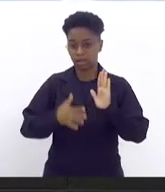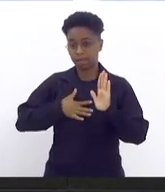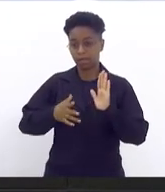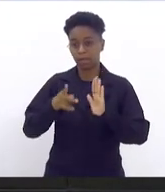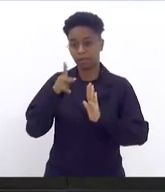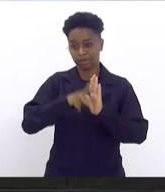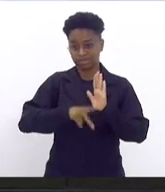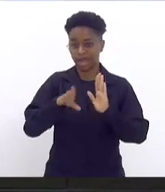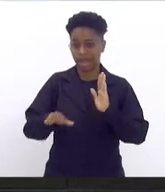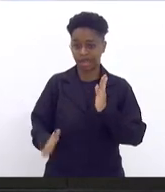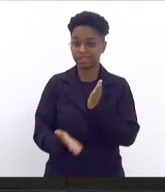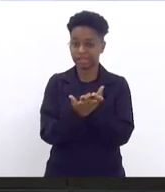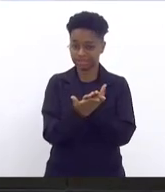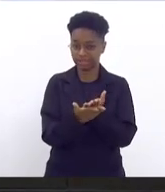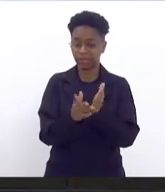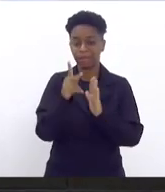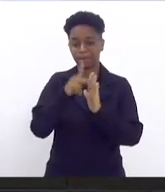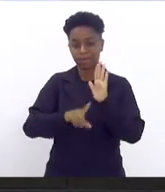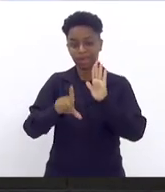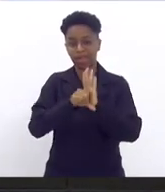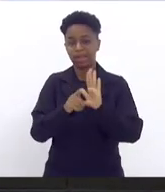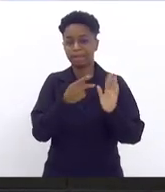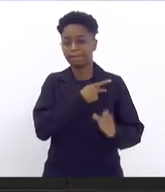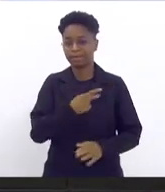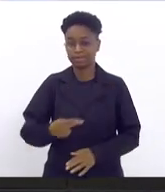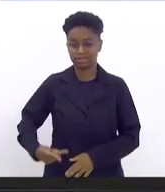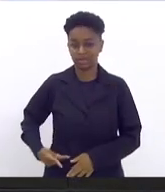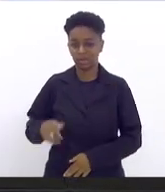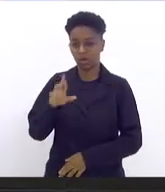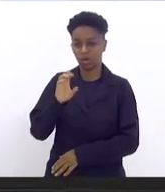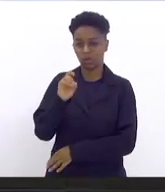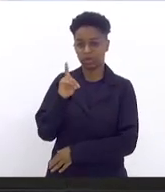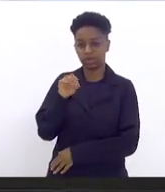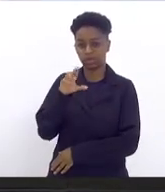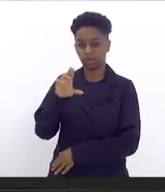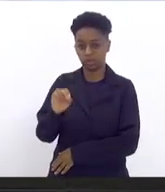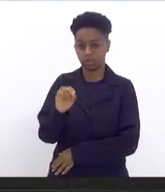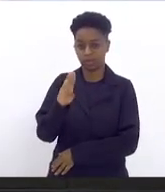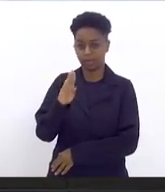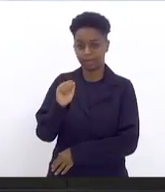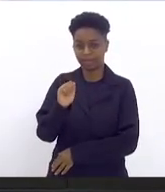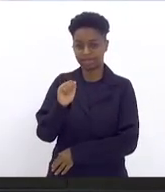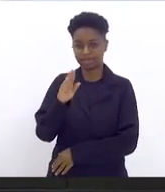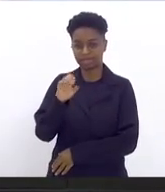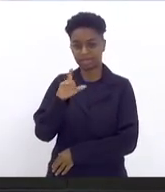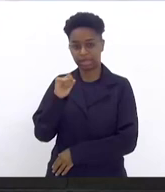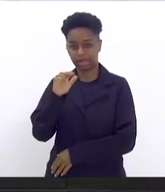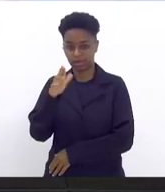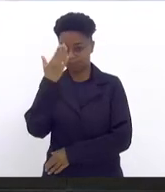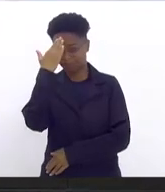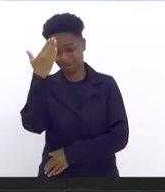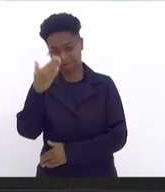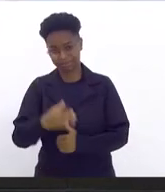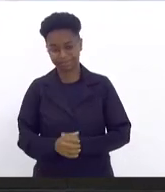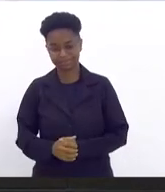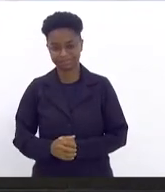foi anexado ao PL do presidente Rodrigo Bacelar. Muito obrigado pela gentileza, deputado Fred.